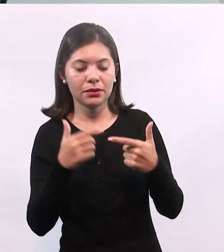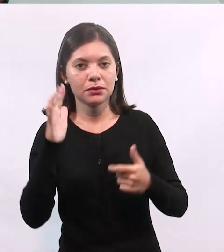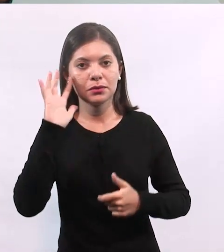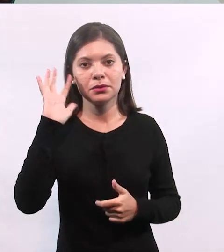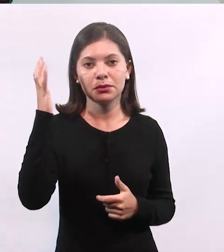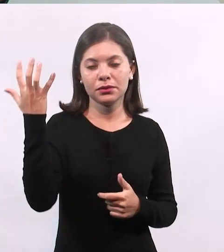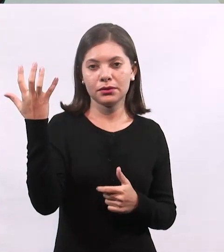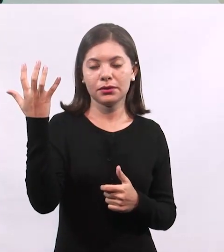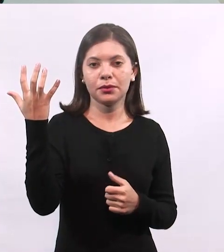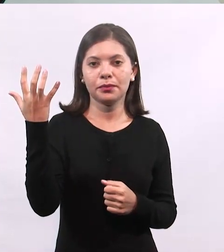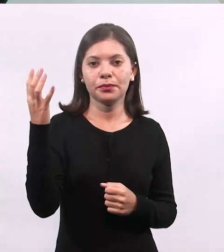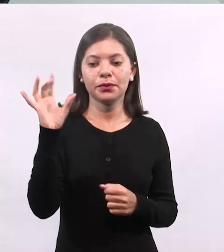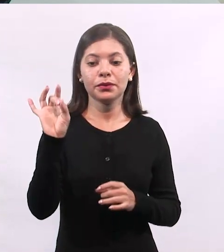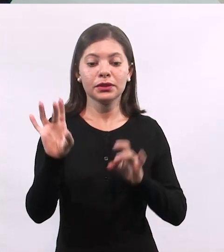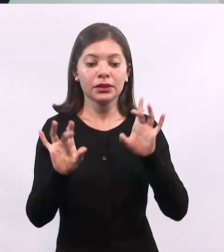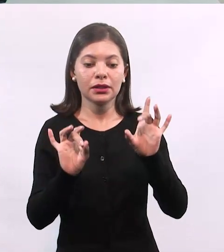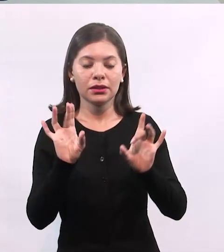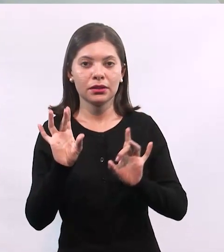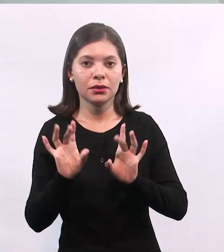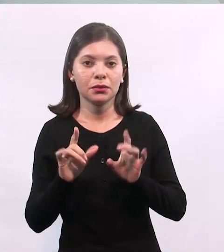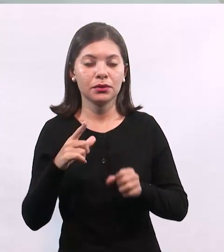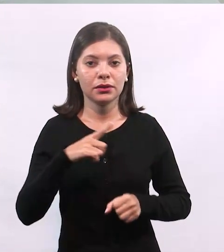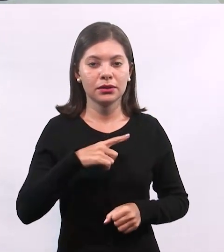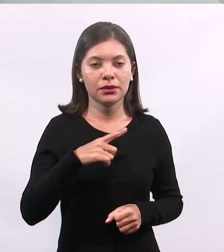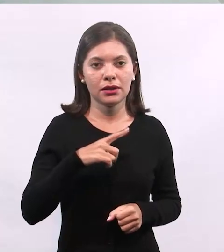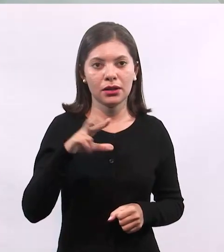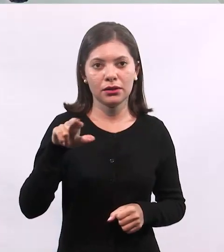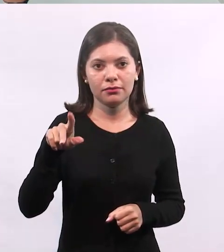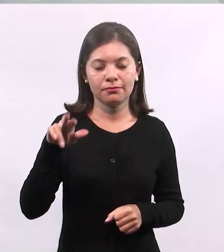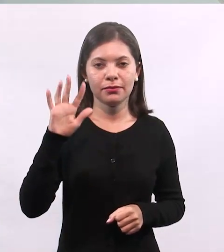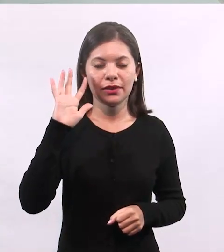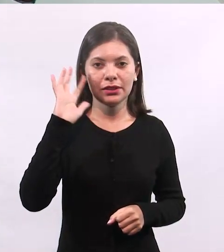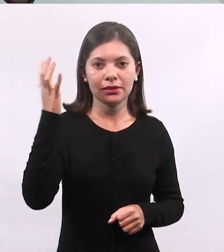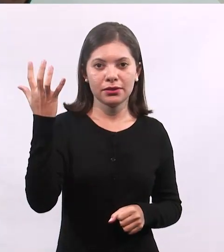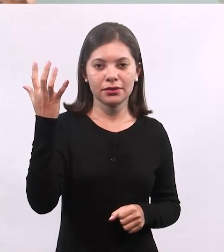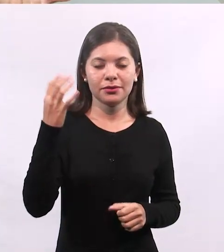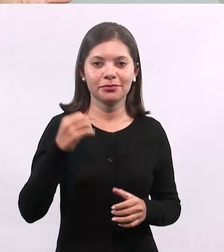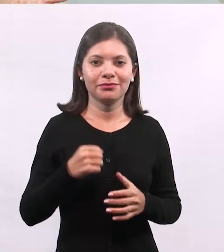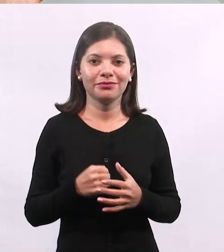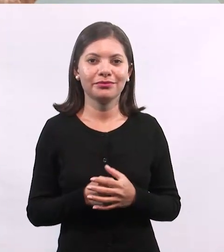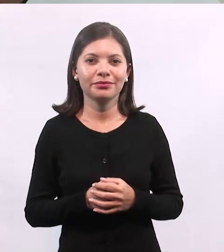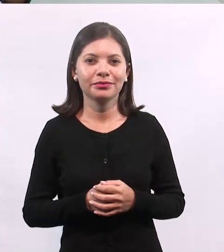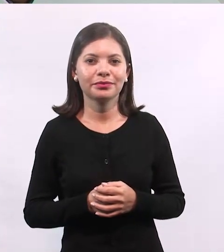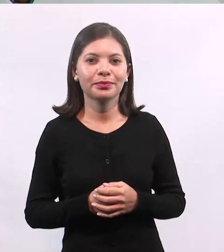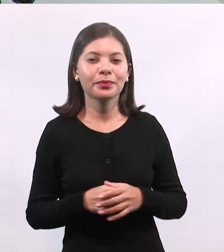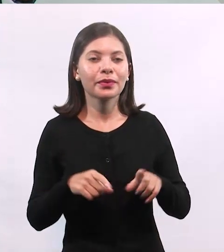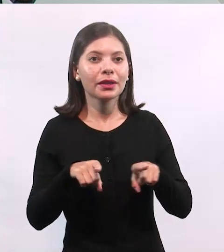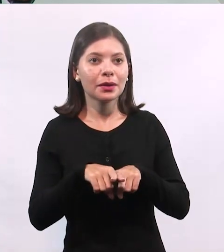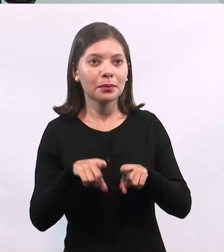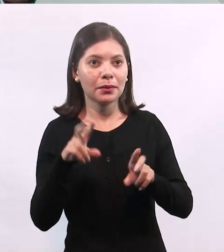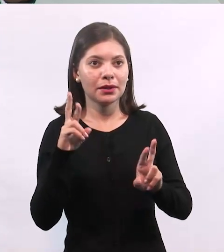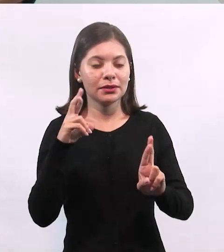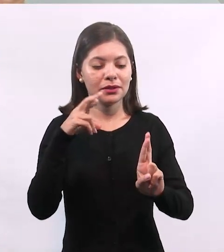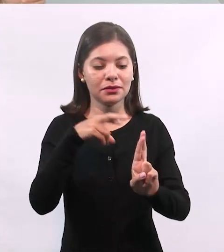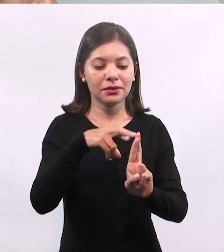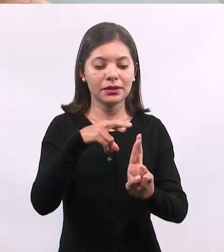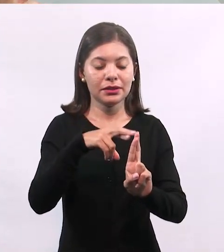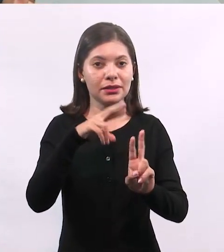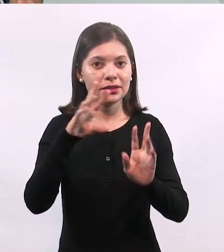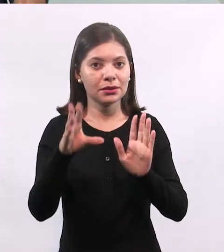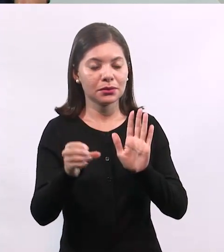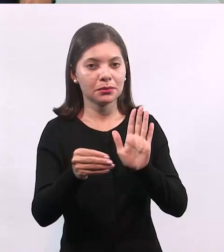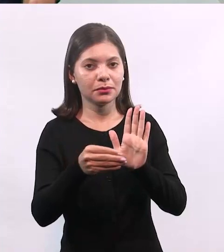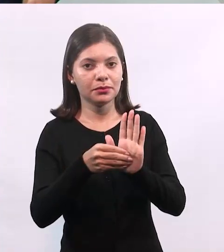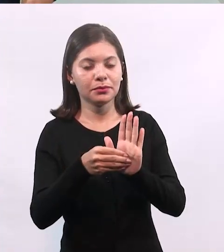uma situação e que provável onde cada um desses pontos tem a mesma chance de sair além das referências